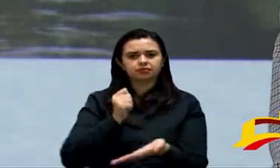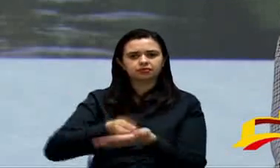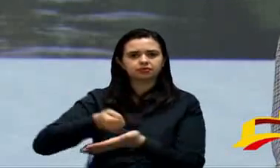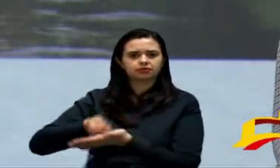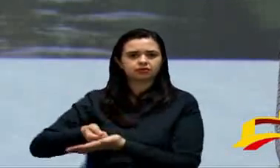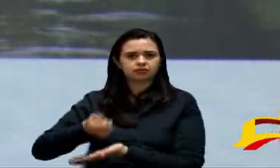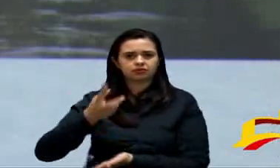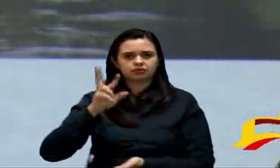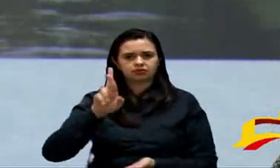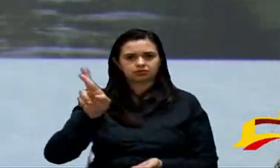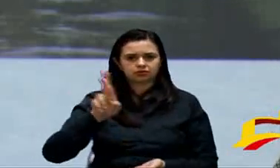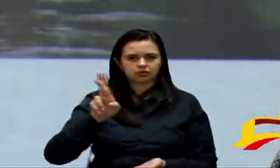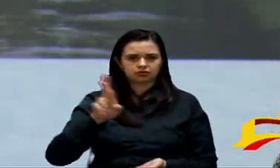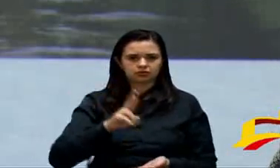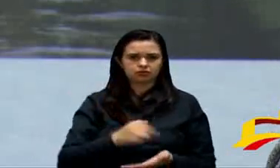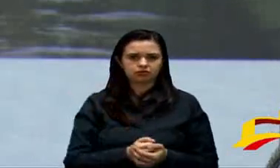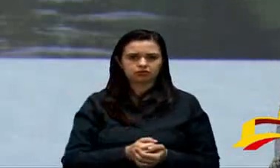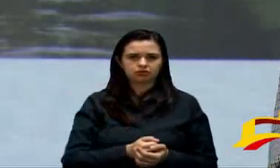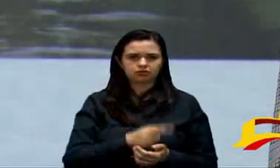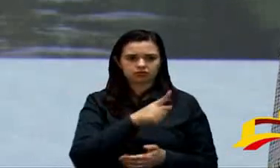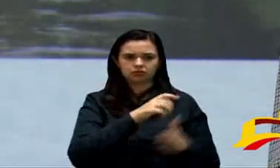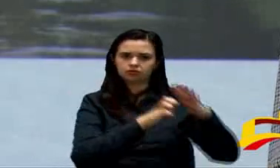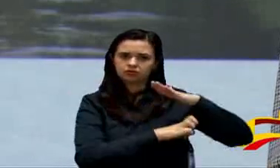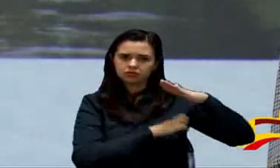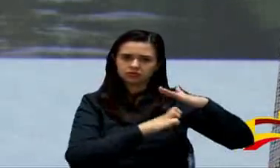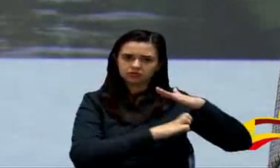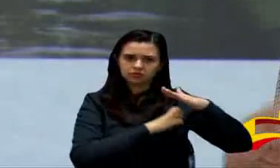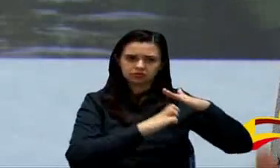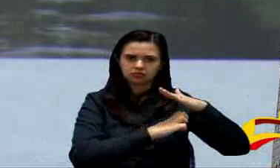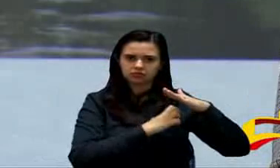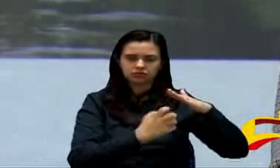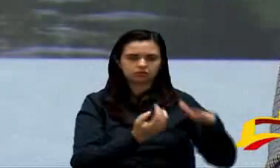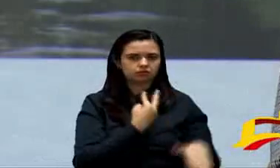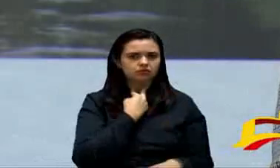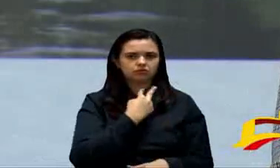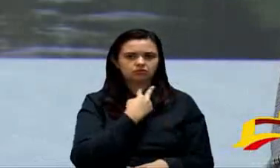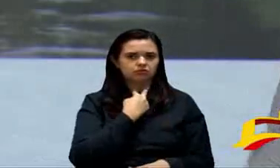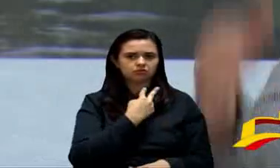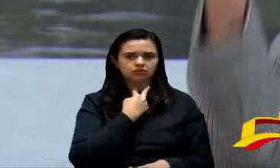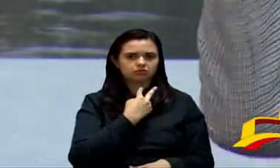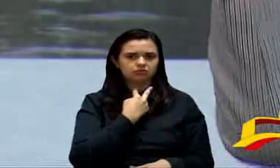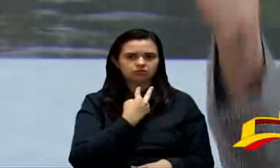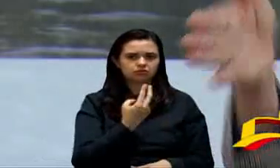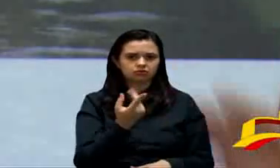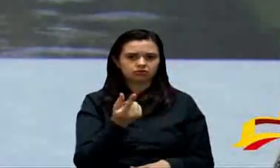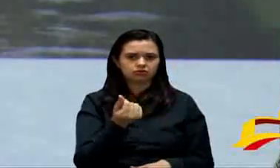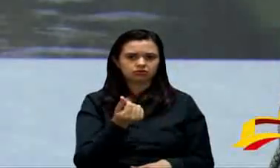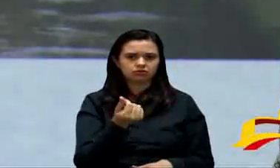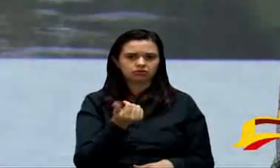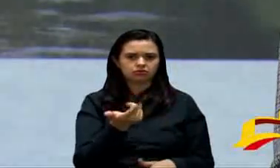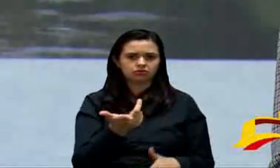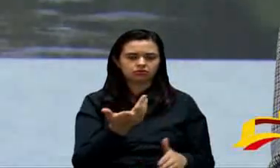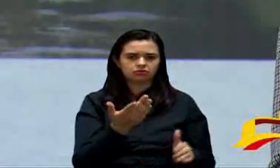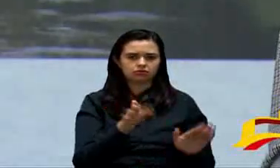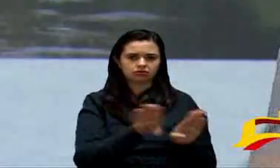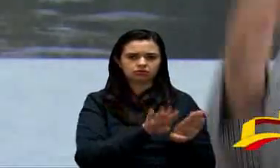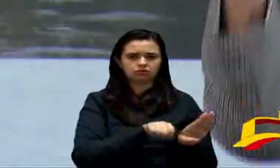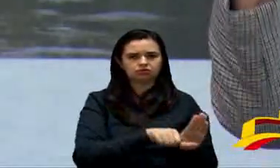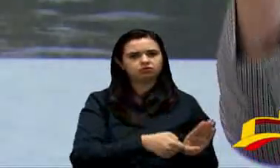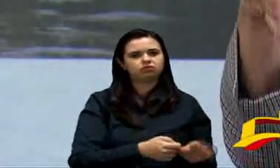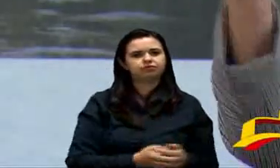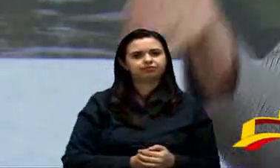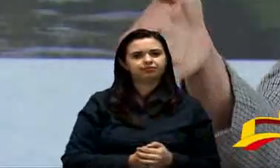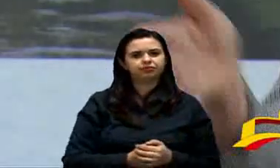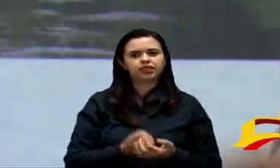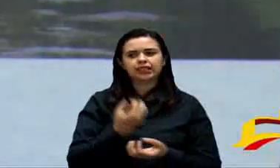culminou no bloqueio de bens dos empresários. Então, não foram entregues respiradores, mas o consórcio do Nordeste